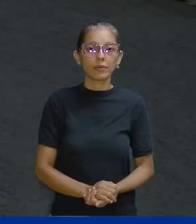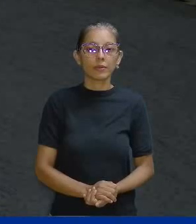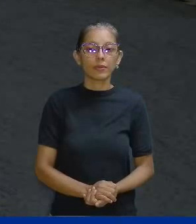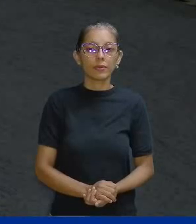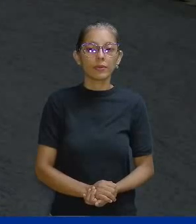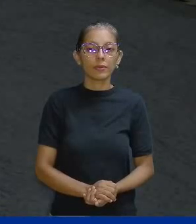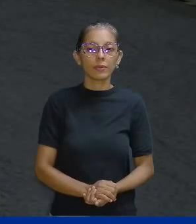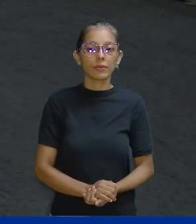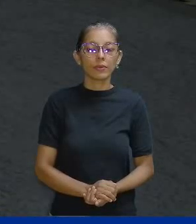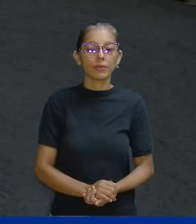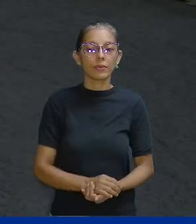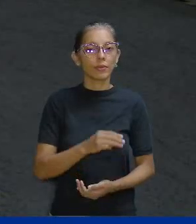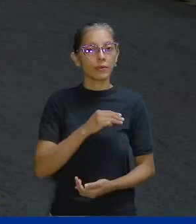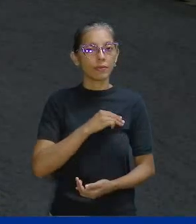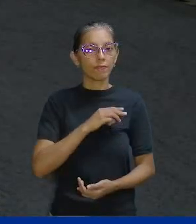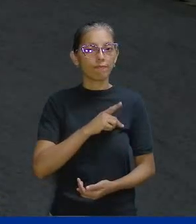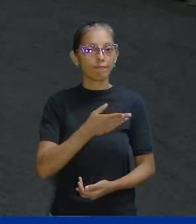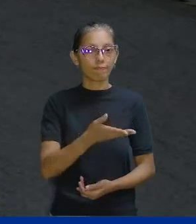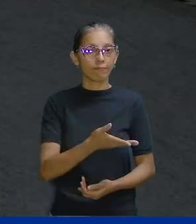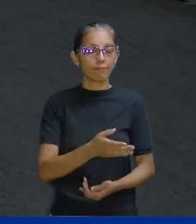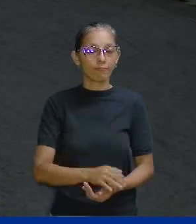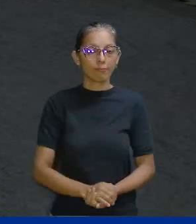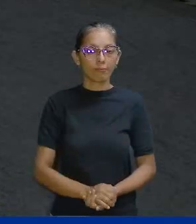Ministério Público, senhora Procuradora.